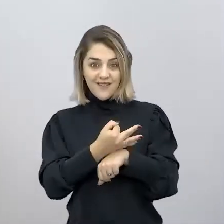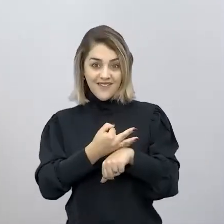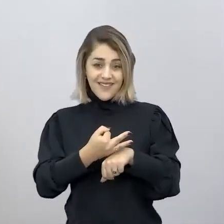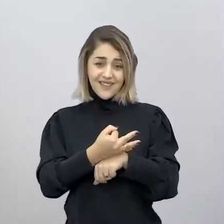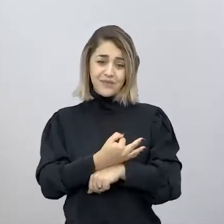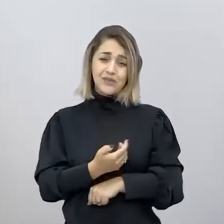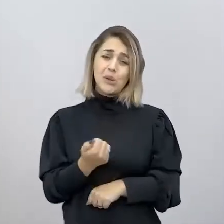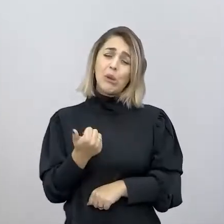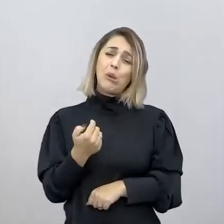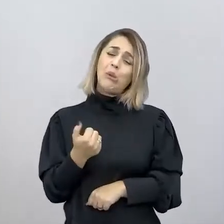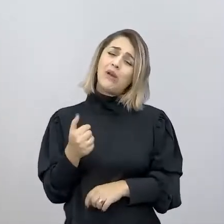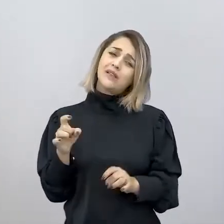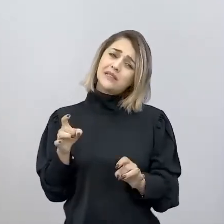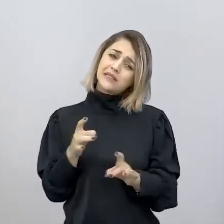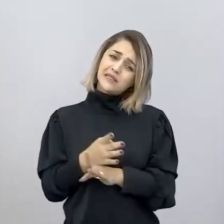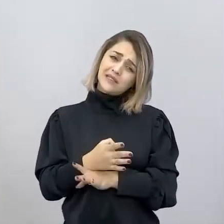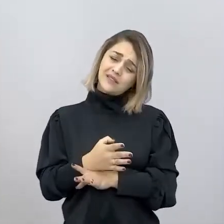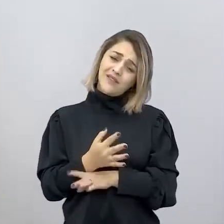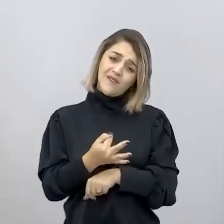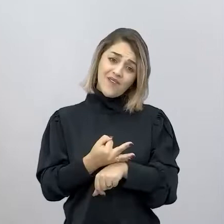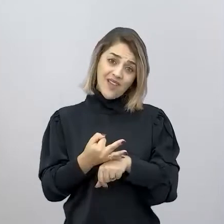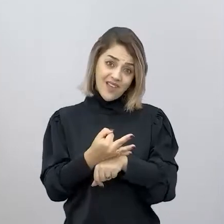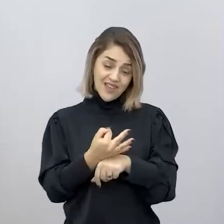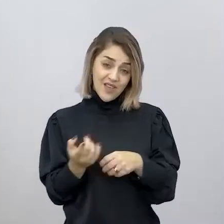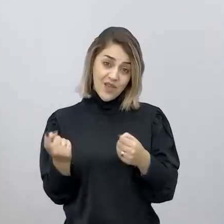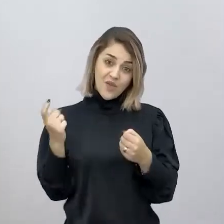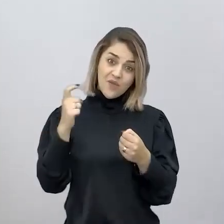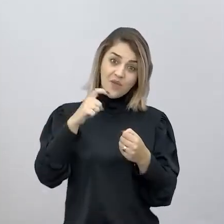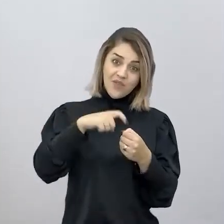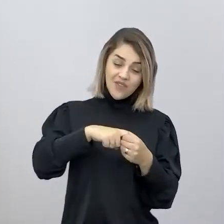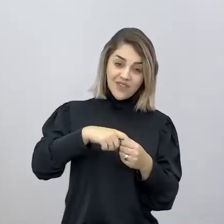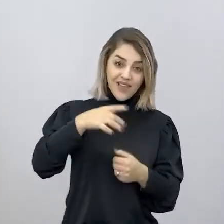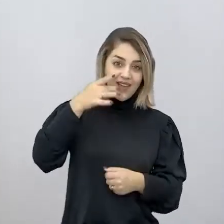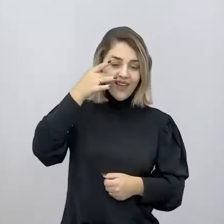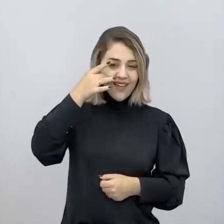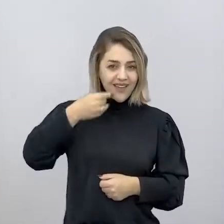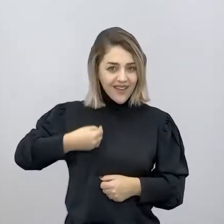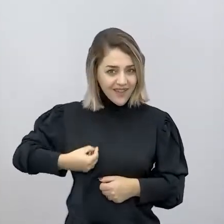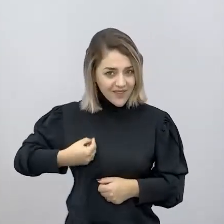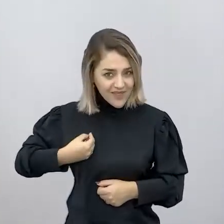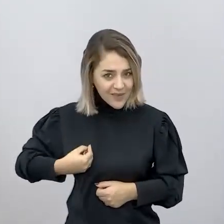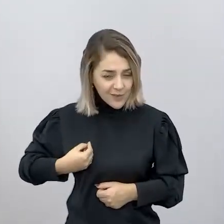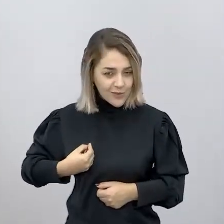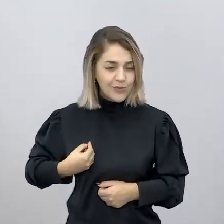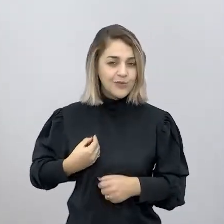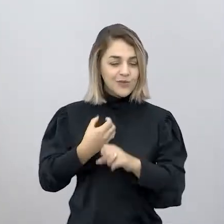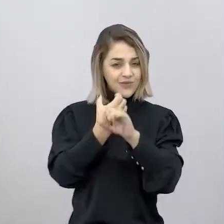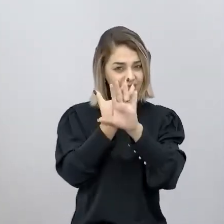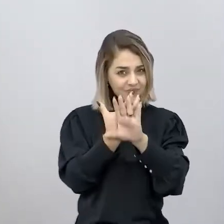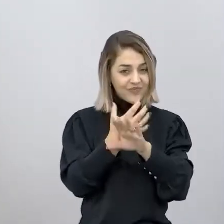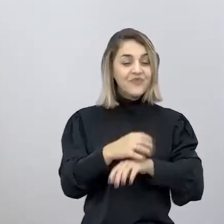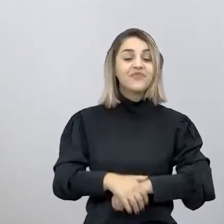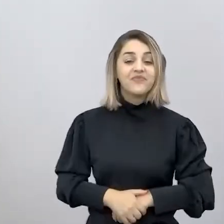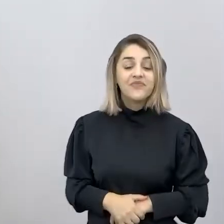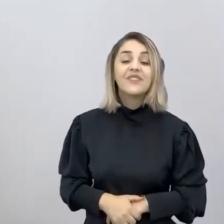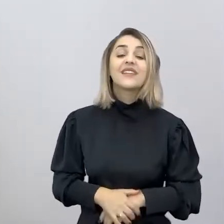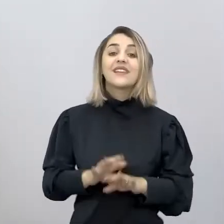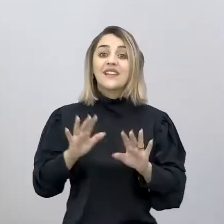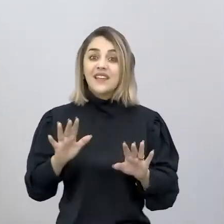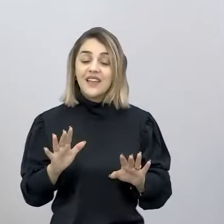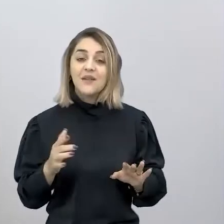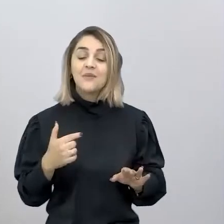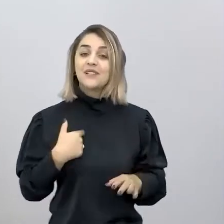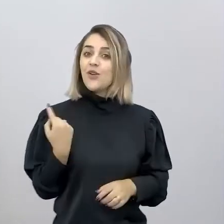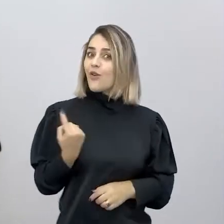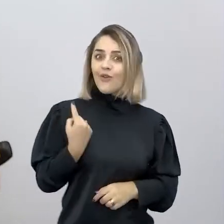minhas férias, mas felizmente porque eu vou voltar e falar ao vivo com vocês. Mas antes de mais nada, eu deixei essa aula aqui e não estou sozinho.